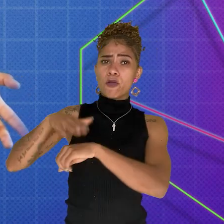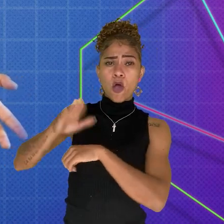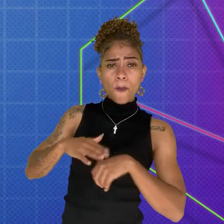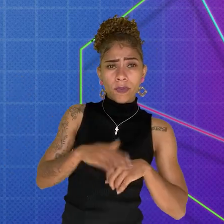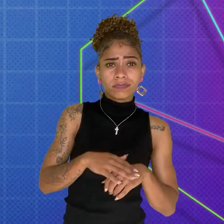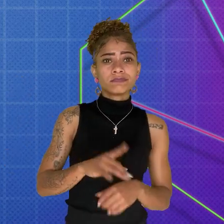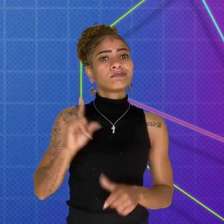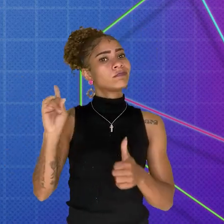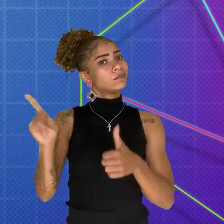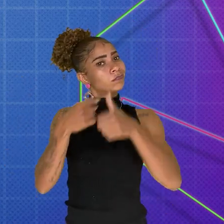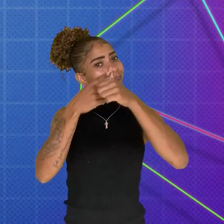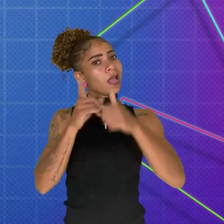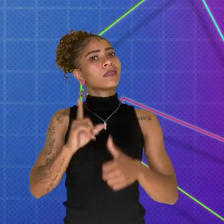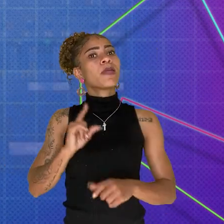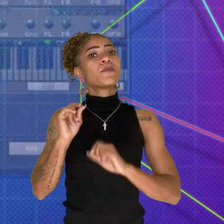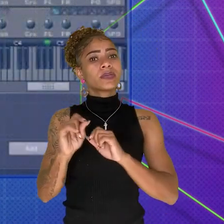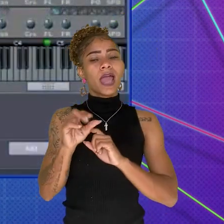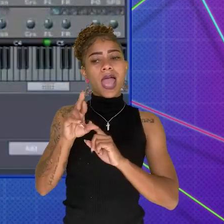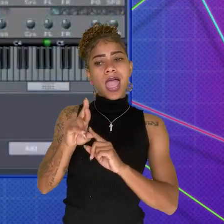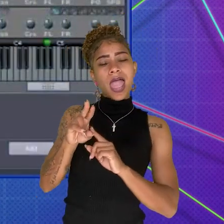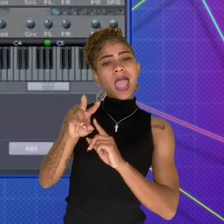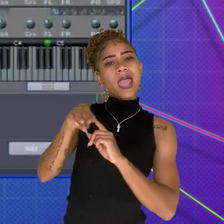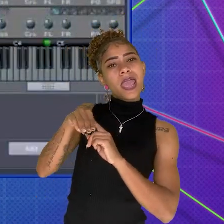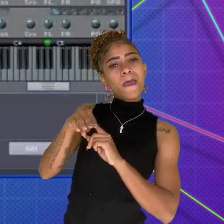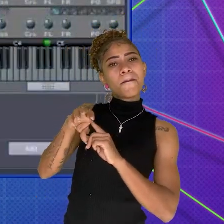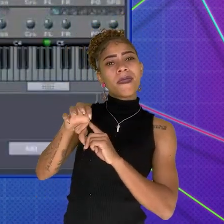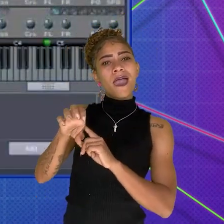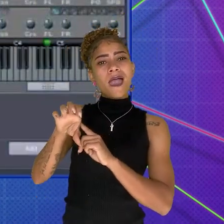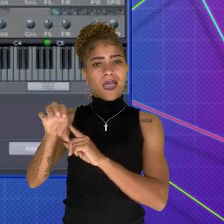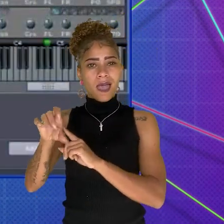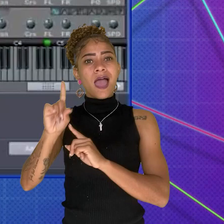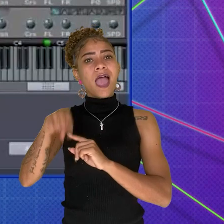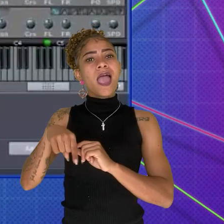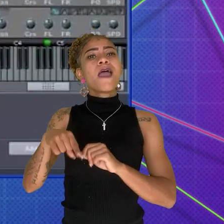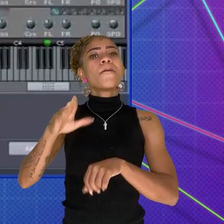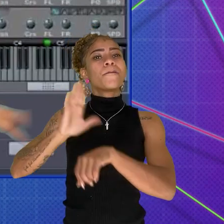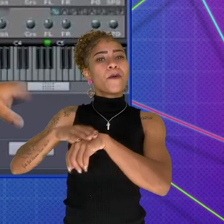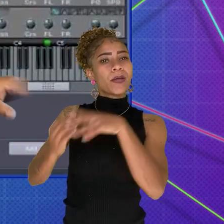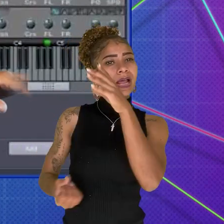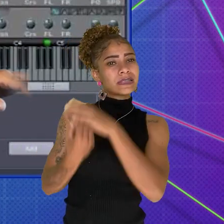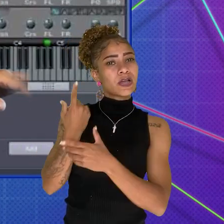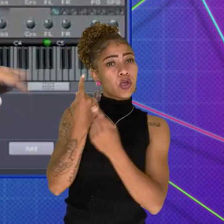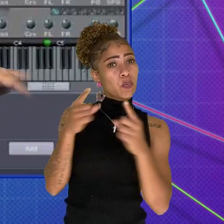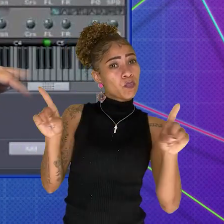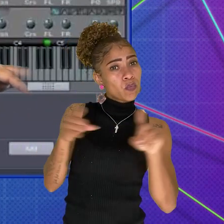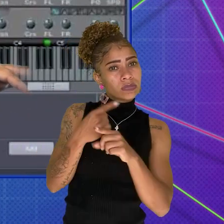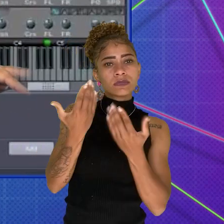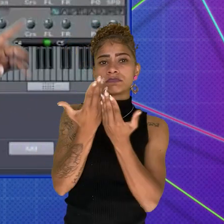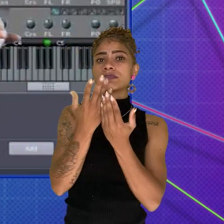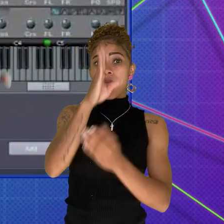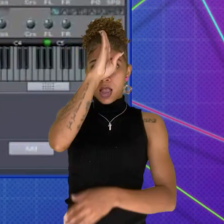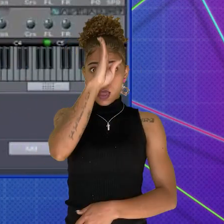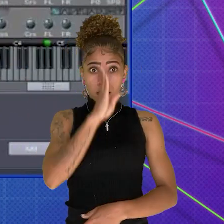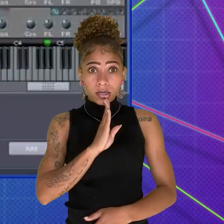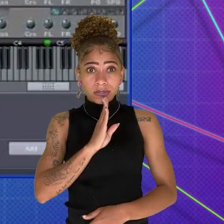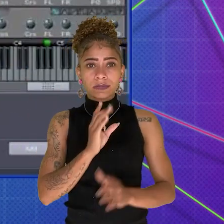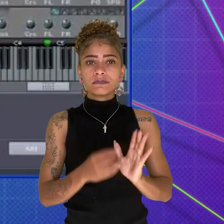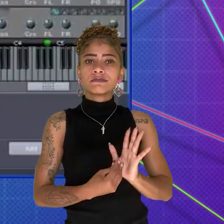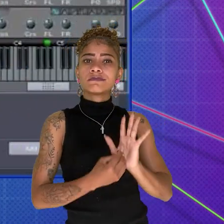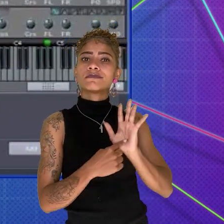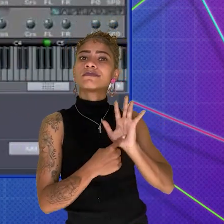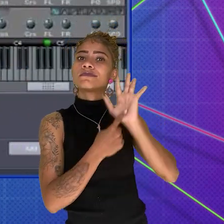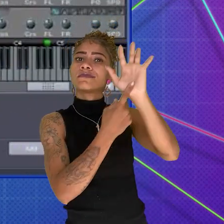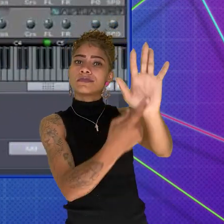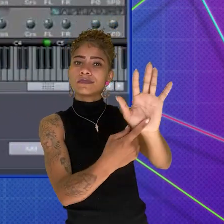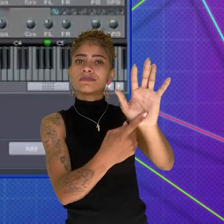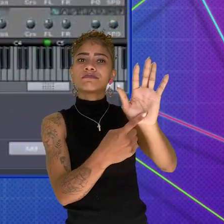para os jogos? Primeiramente, temos o LMMS. Esse é um programa de produção musical de código aberto e gratuito que